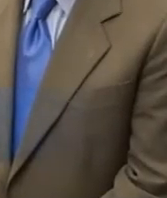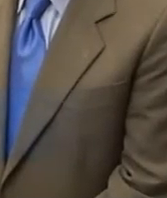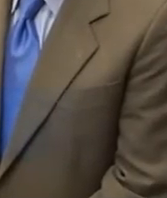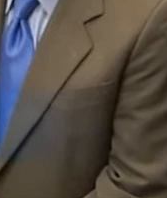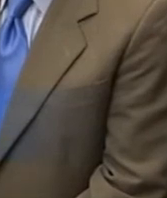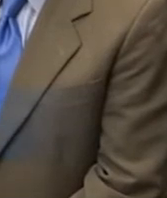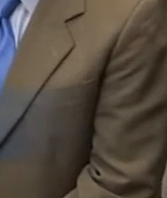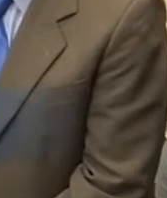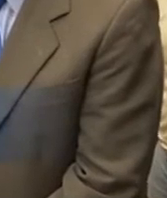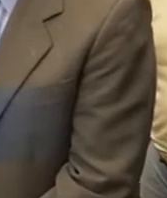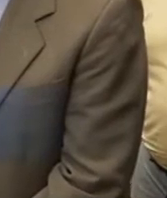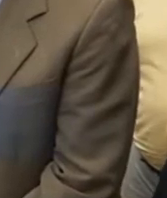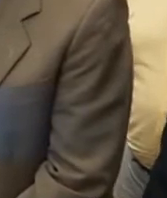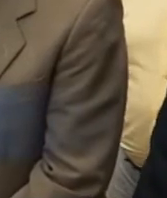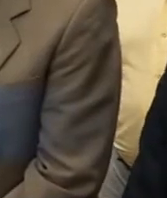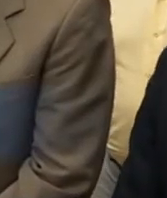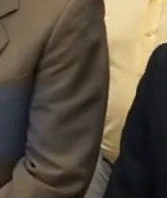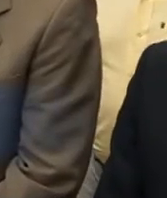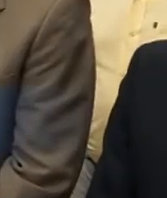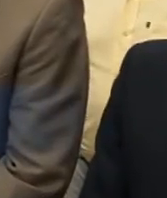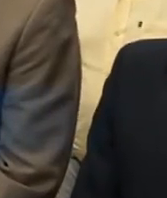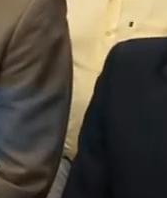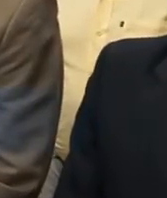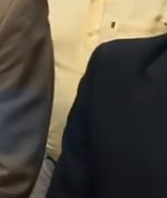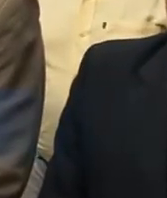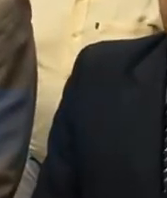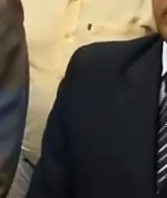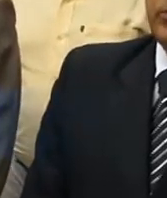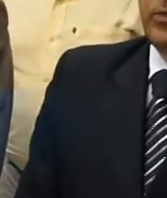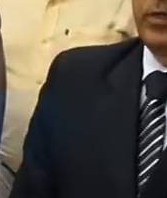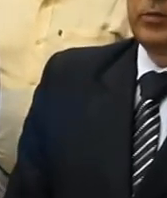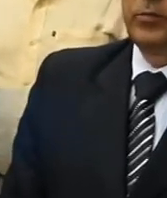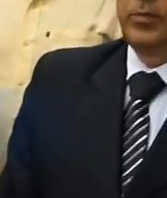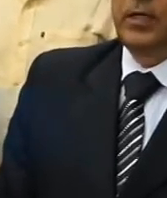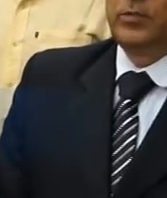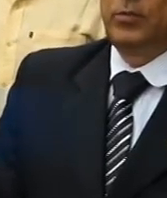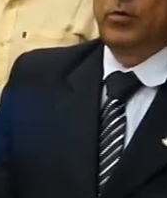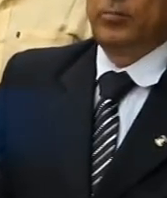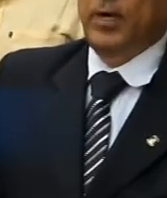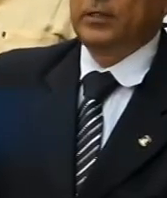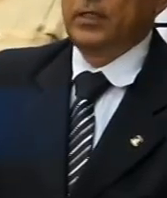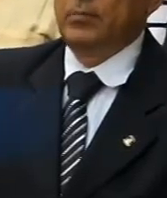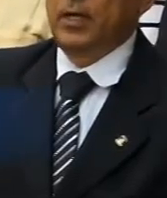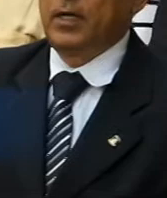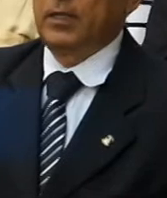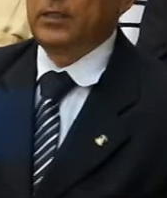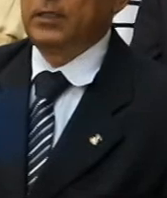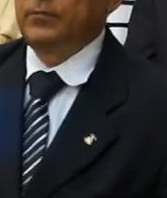Essa grandeza, terra adorada, entre outras mil, és tu, Brasil.